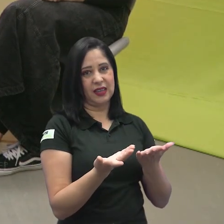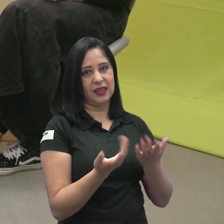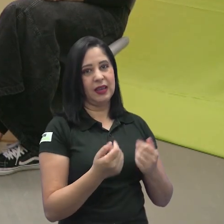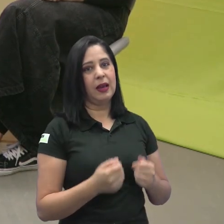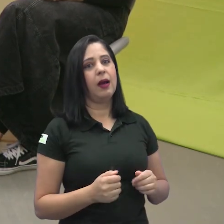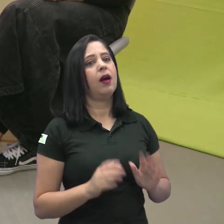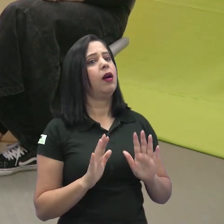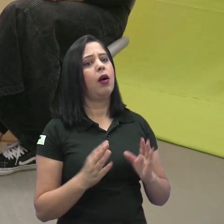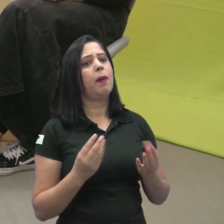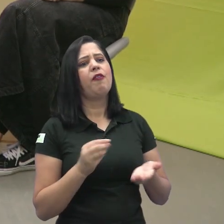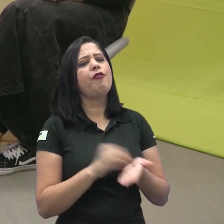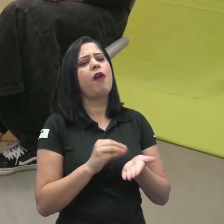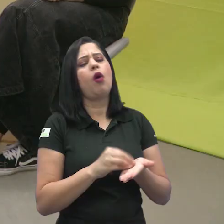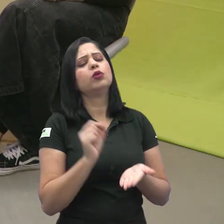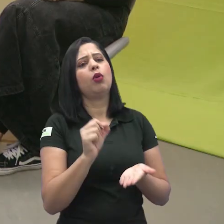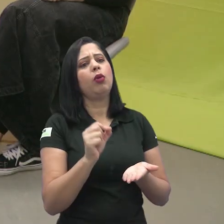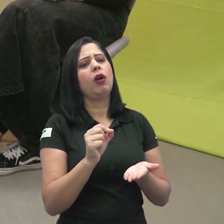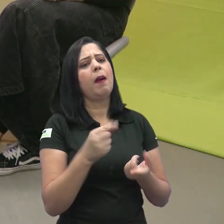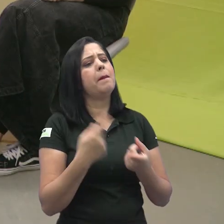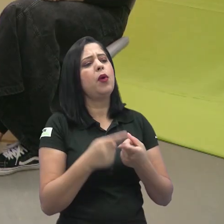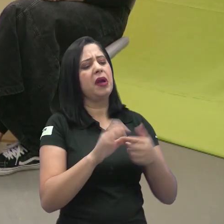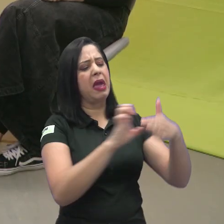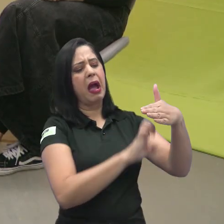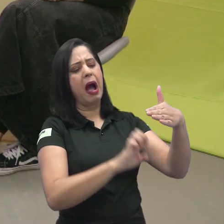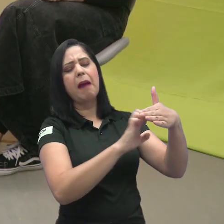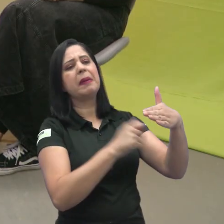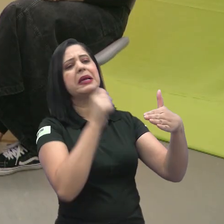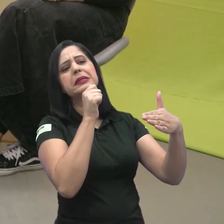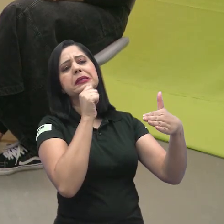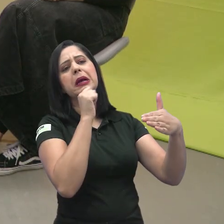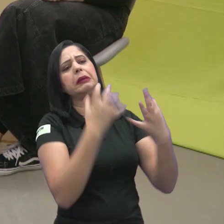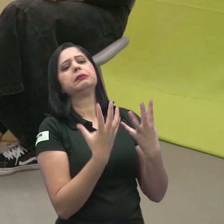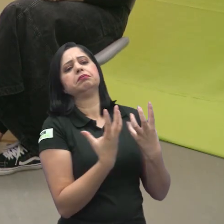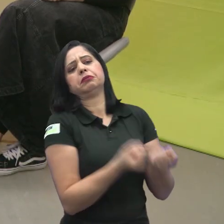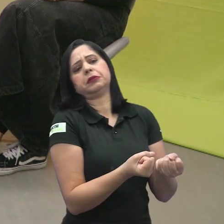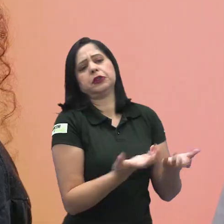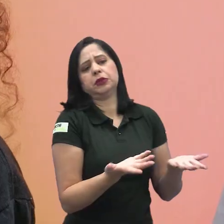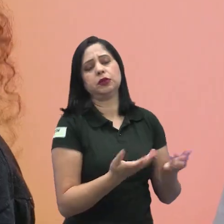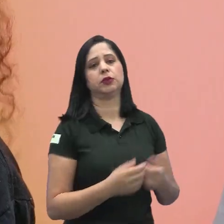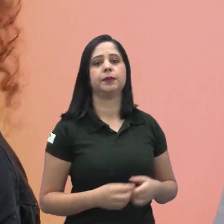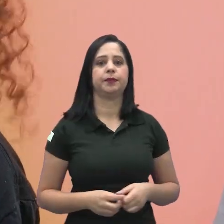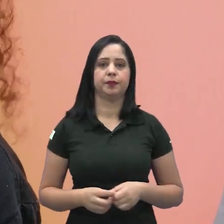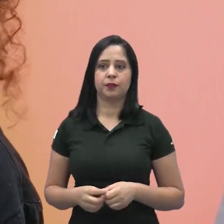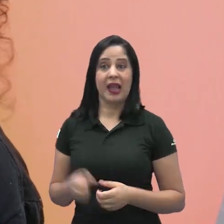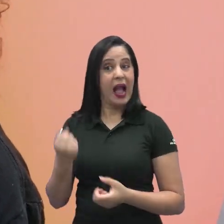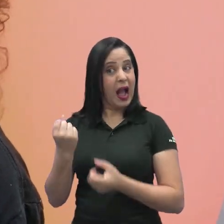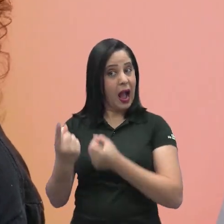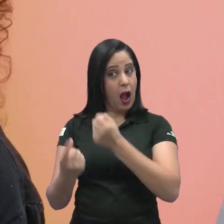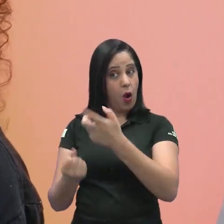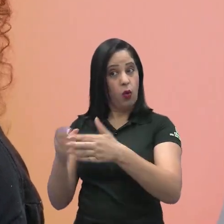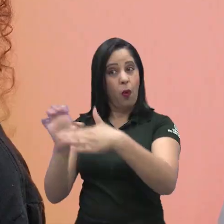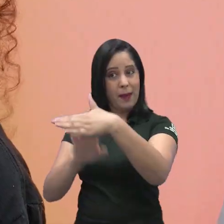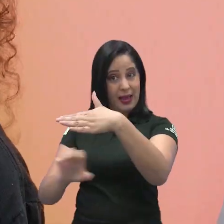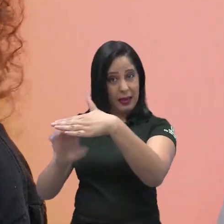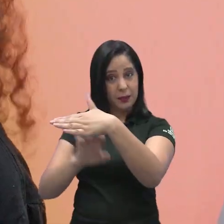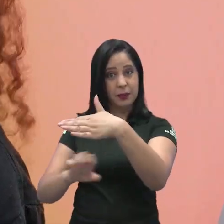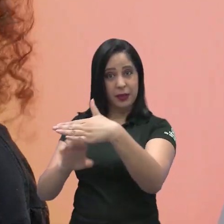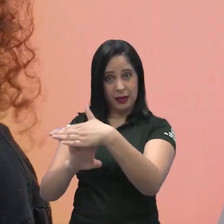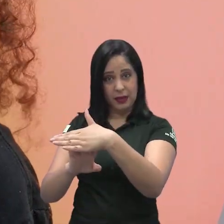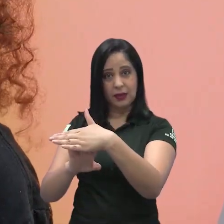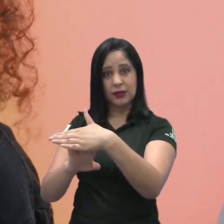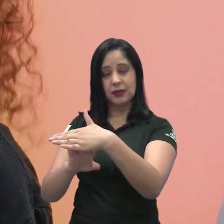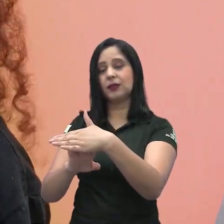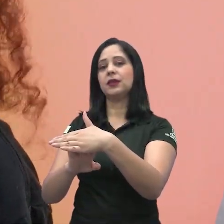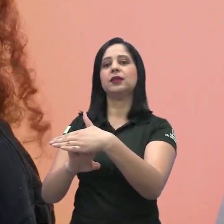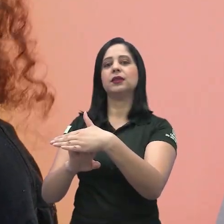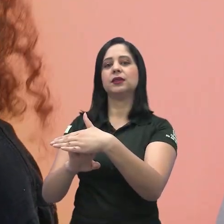upcycling. O que está faltando para essa moda expandir? Algumas marcas de fast fashion têm colocado em coleções